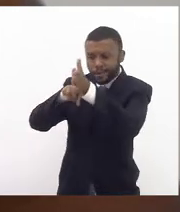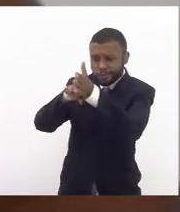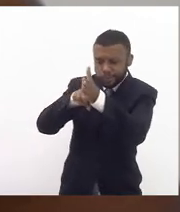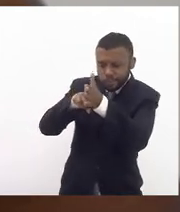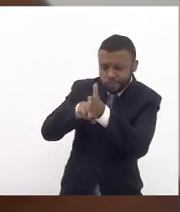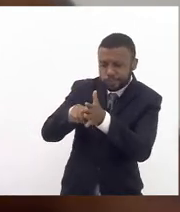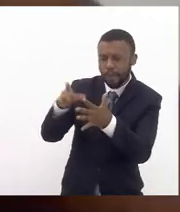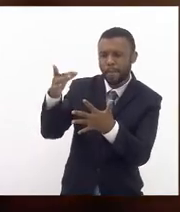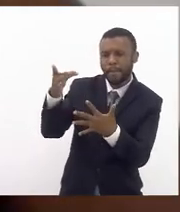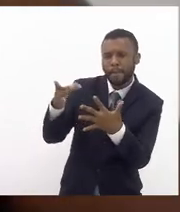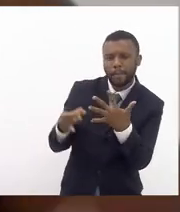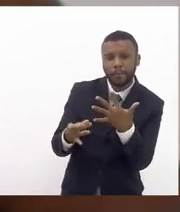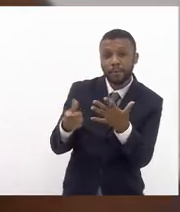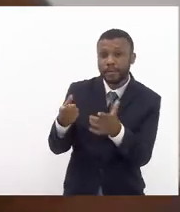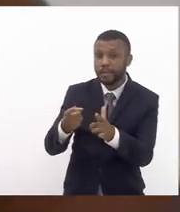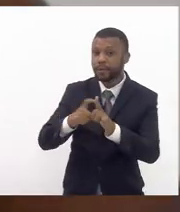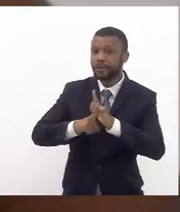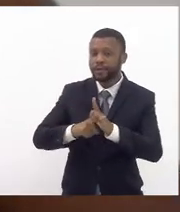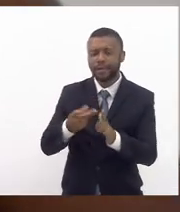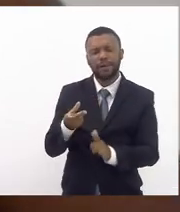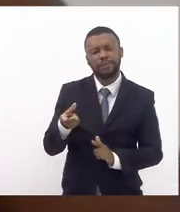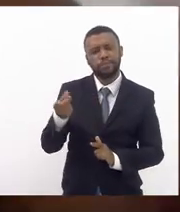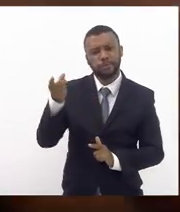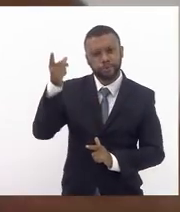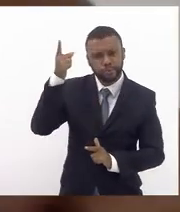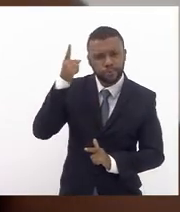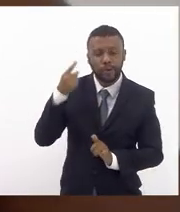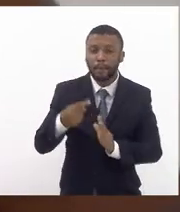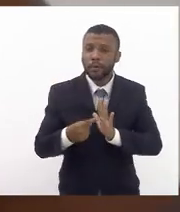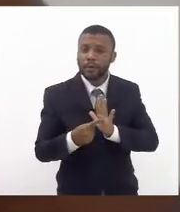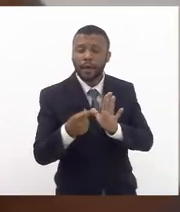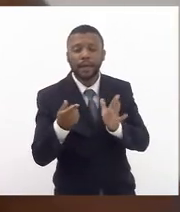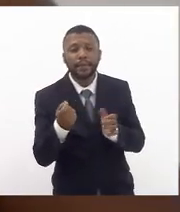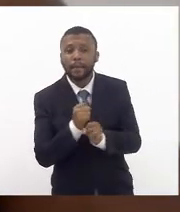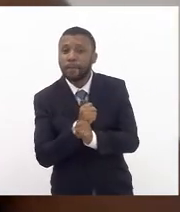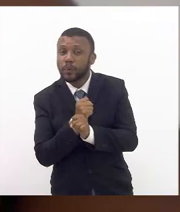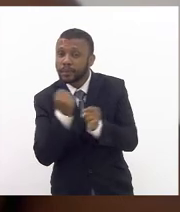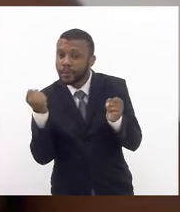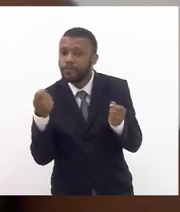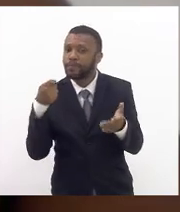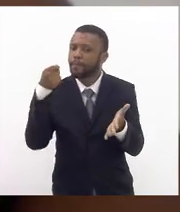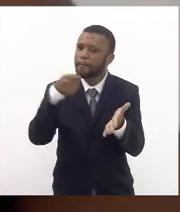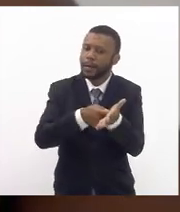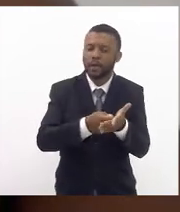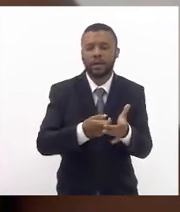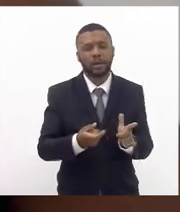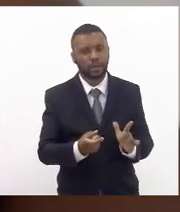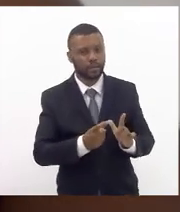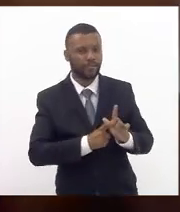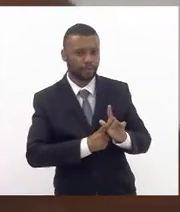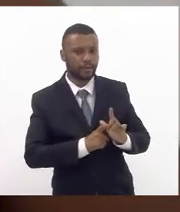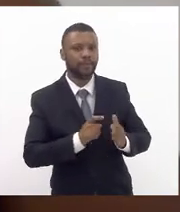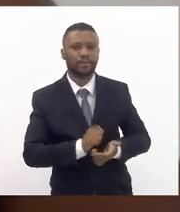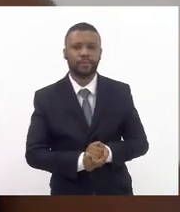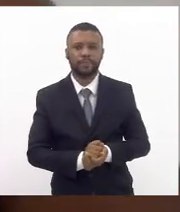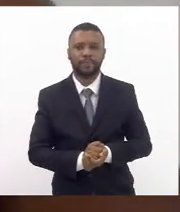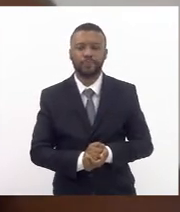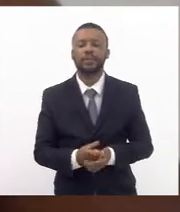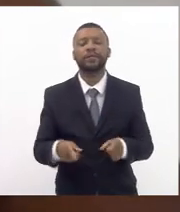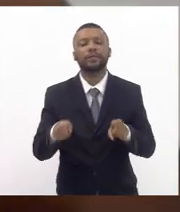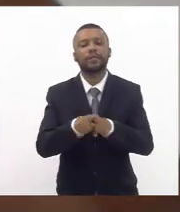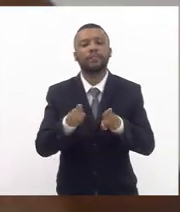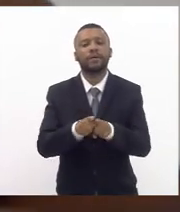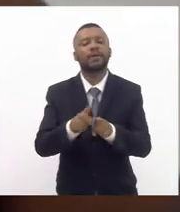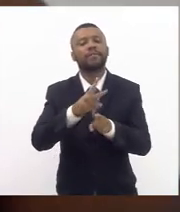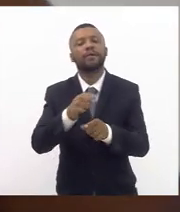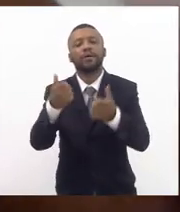é de hoje, que explicitará ainda mais a incapacidade de pagamento dessa dívida, né? Que vai explicitar